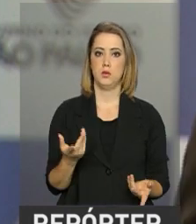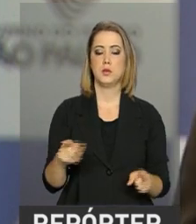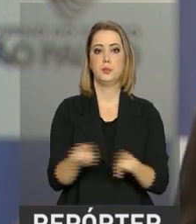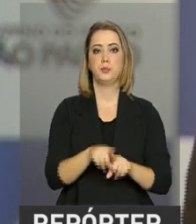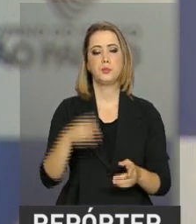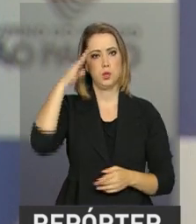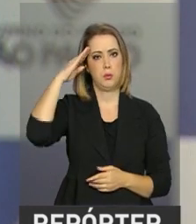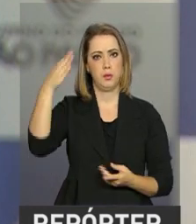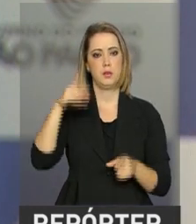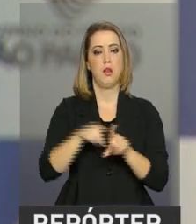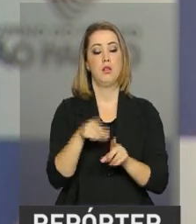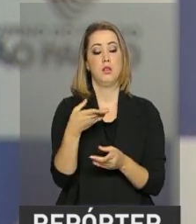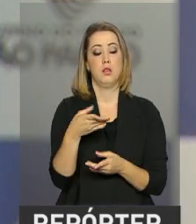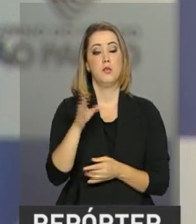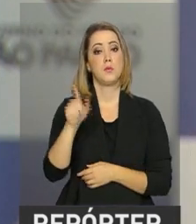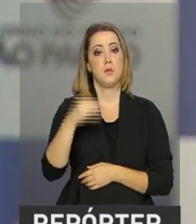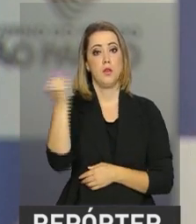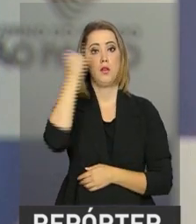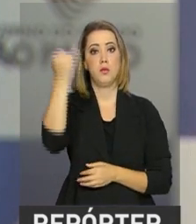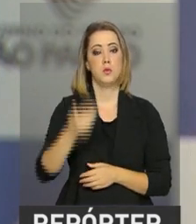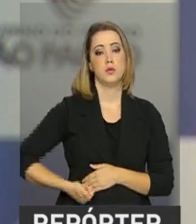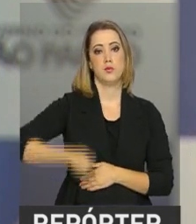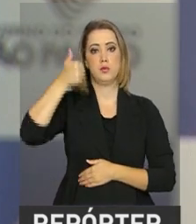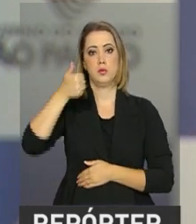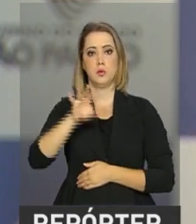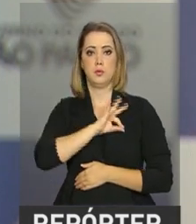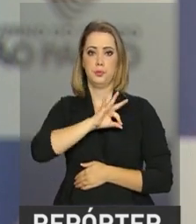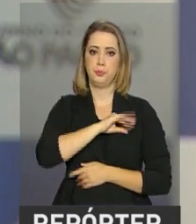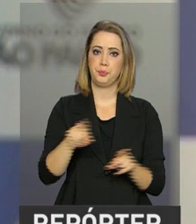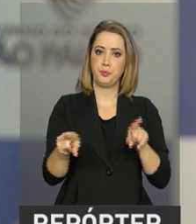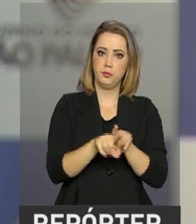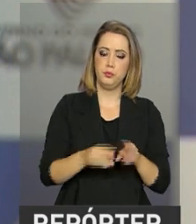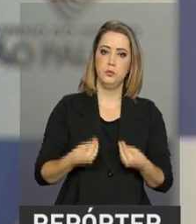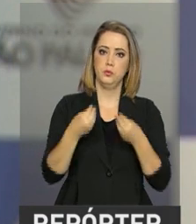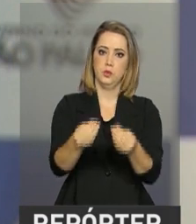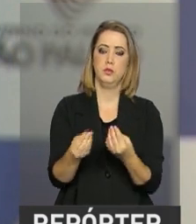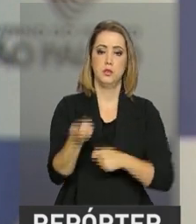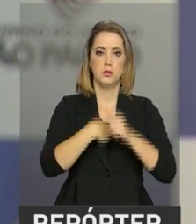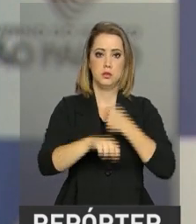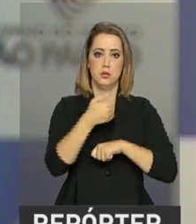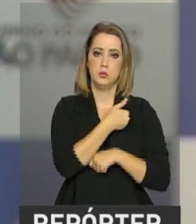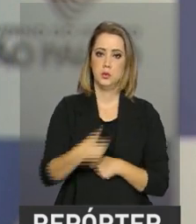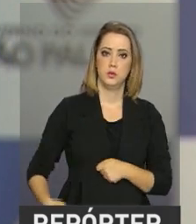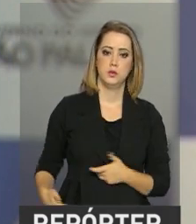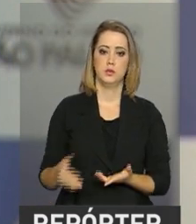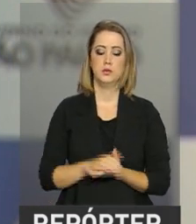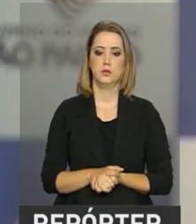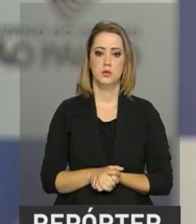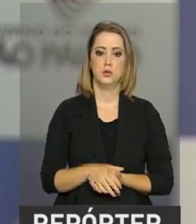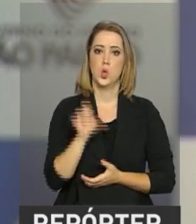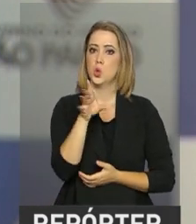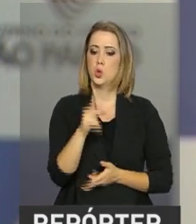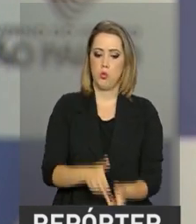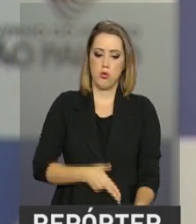o governo considera Med importante pro fortalecimento das Polícias e que vai trazer economia aos cofres públicos só de